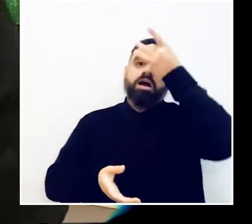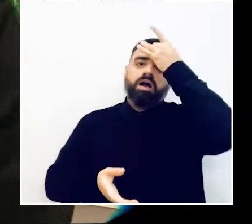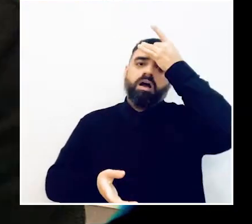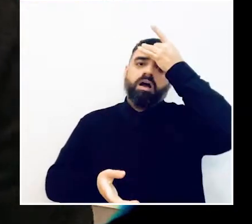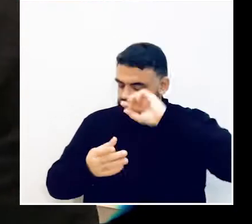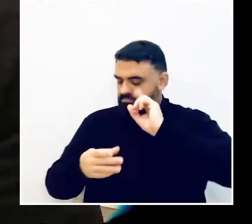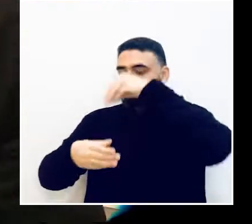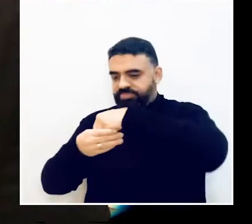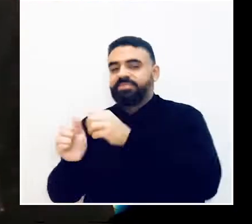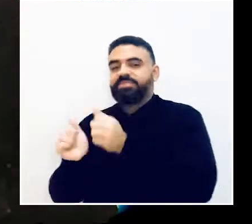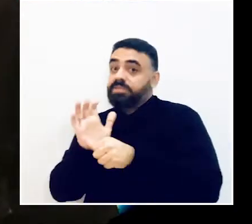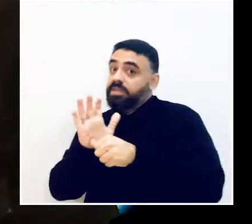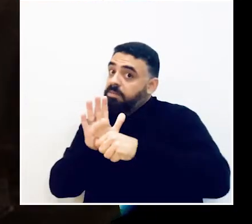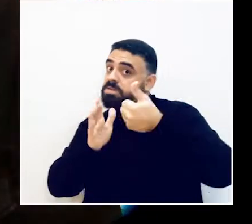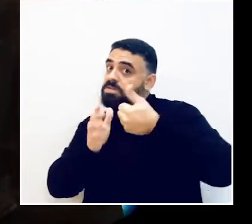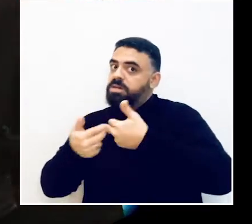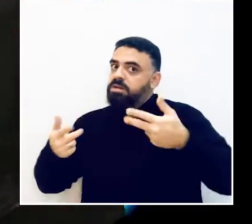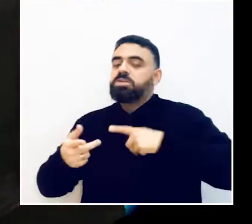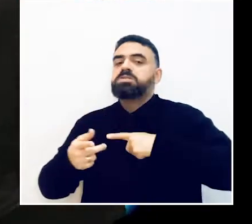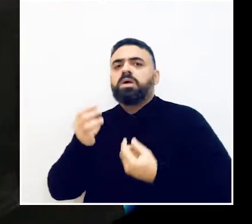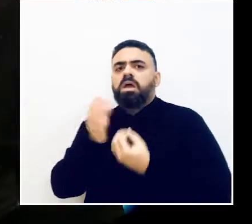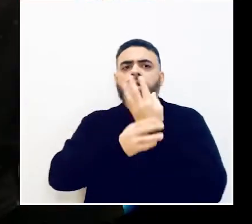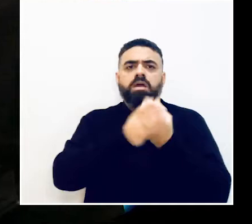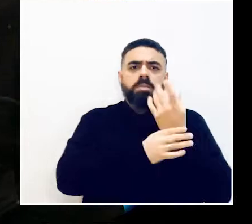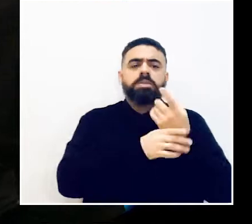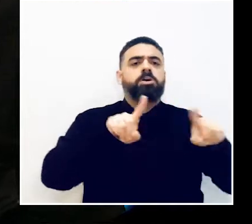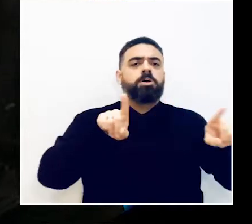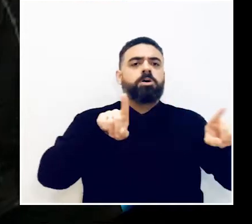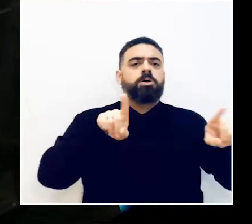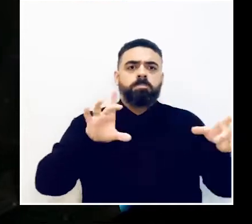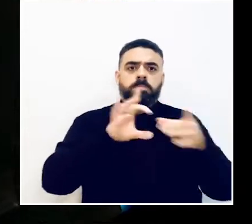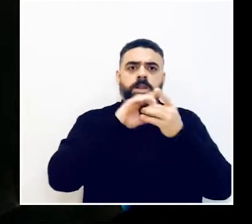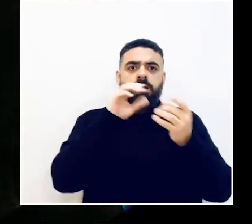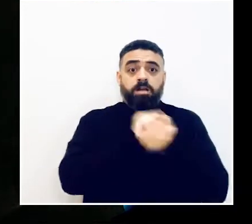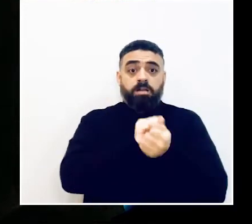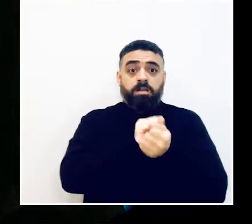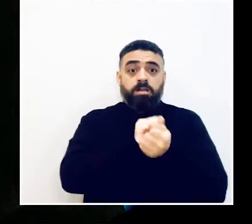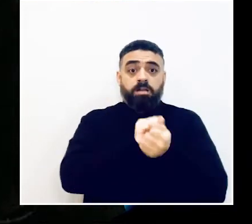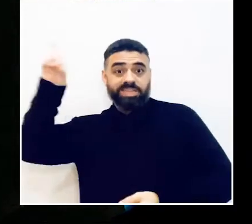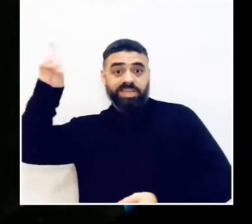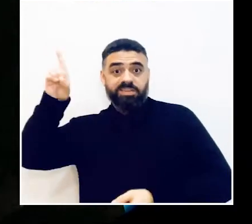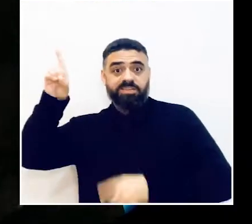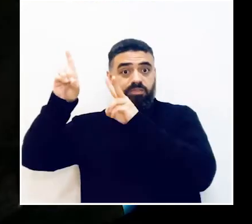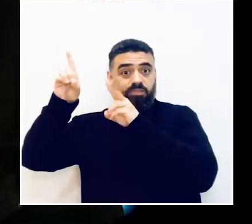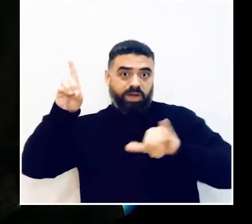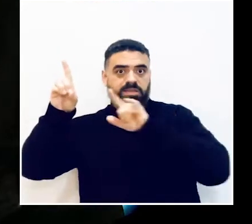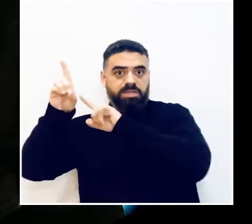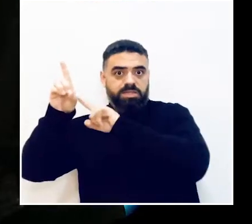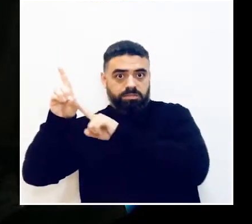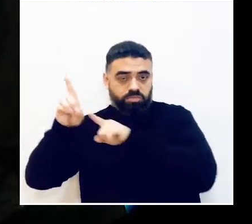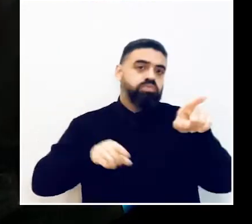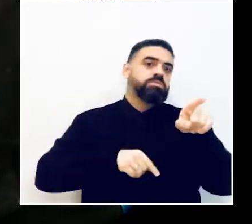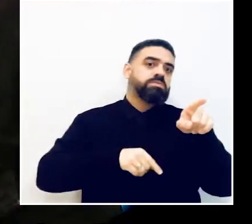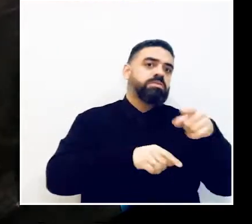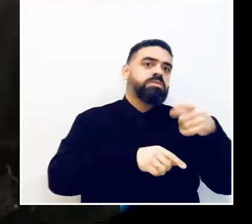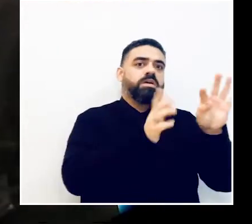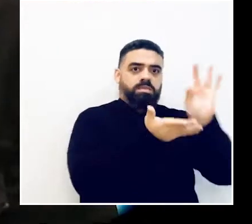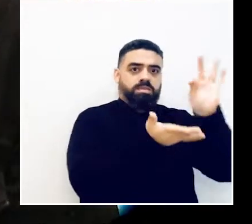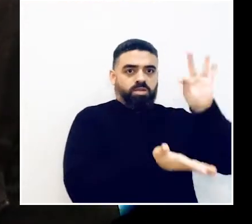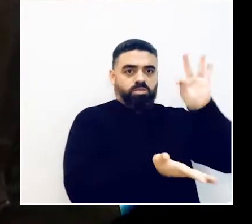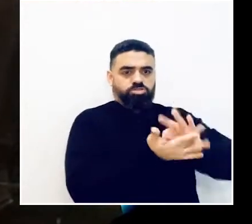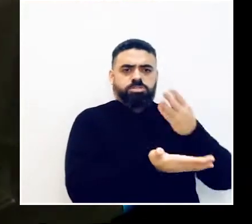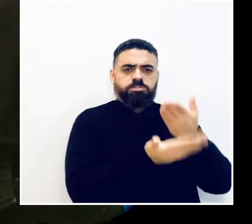revelando ao nosso coração. Então a primeira dica é: quero compor músicas que sejam composições bíblicas. Vá